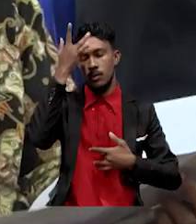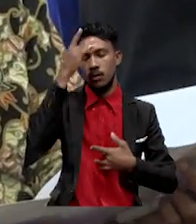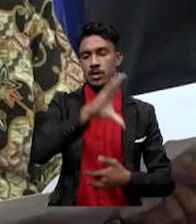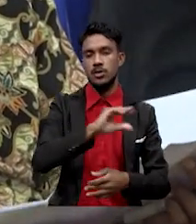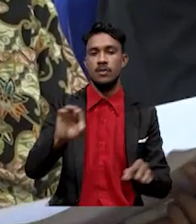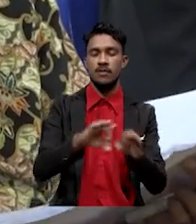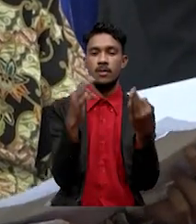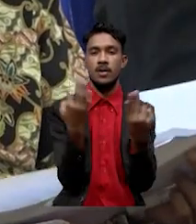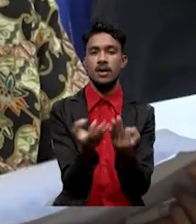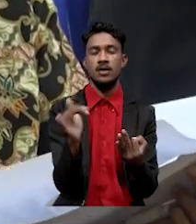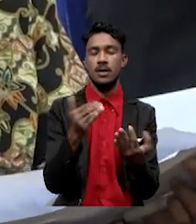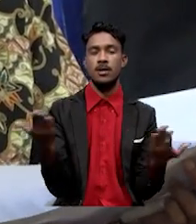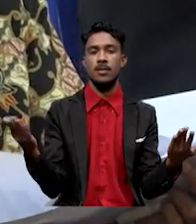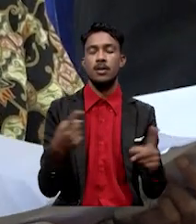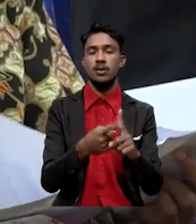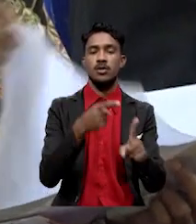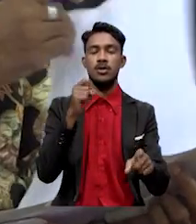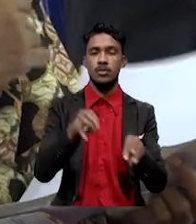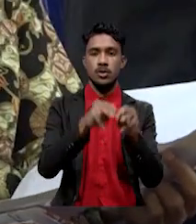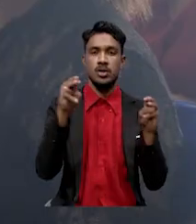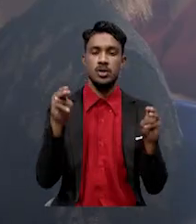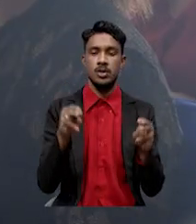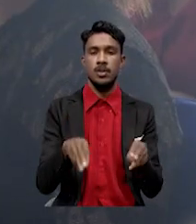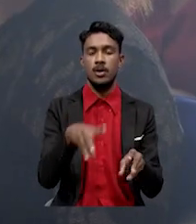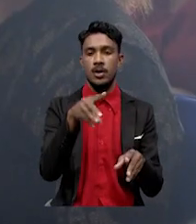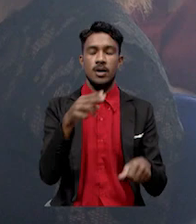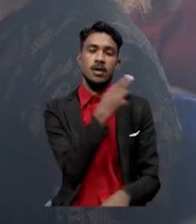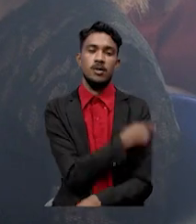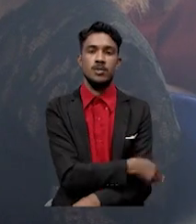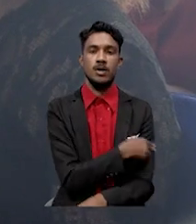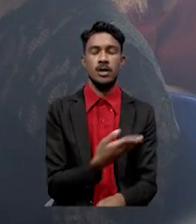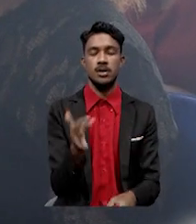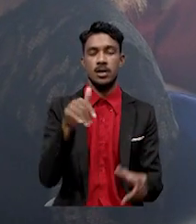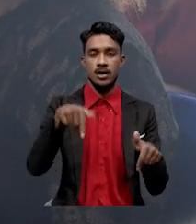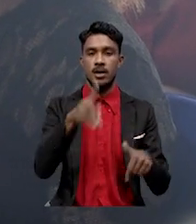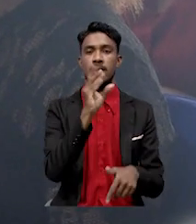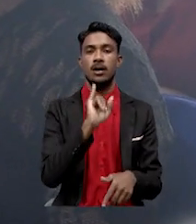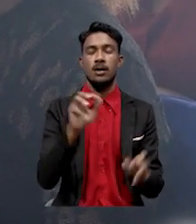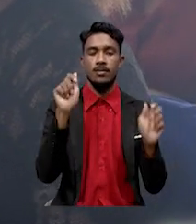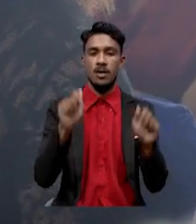nebe, mai husi município, baixa e hospital sira ia dili larang, bele mos,